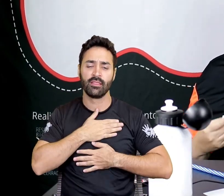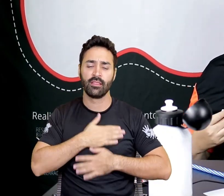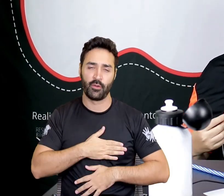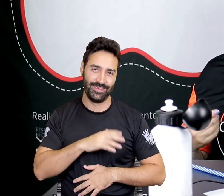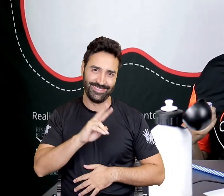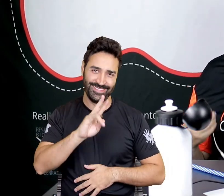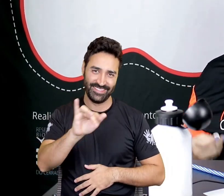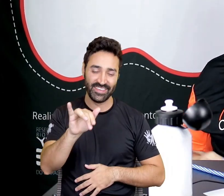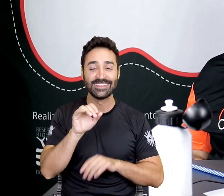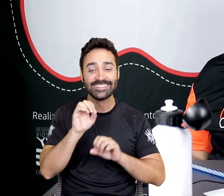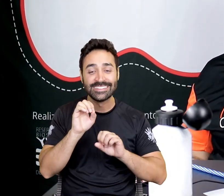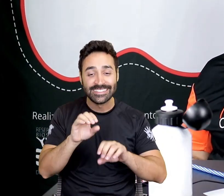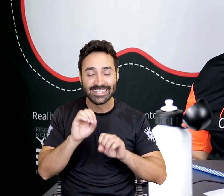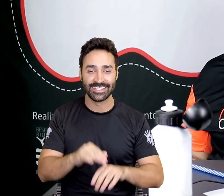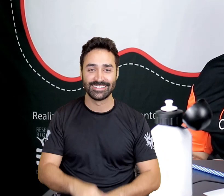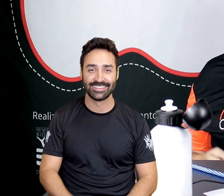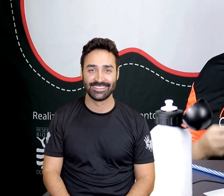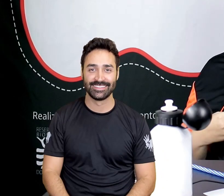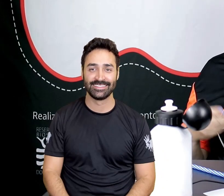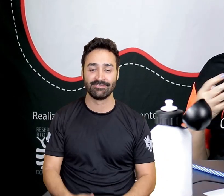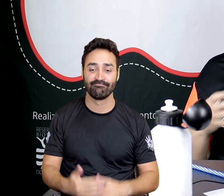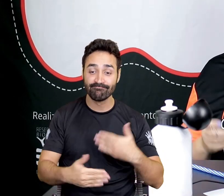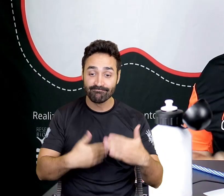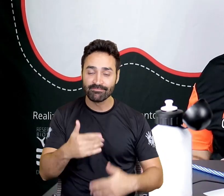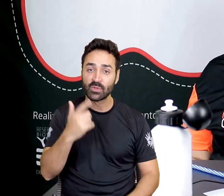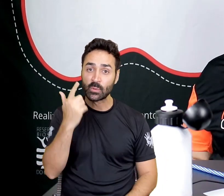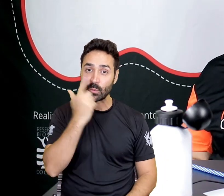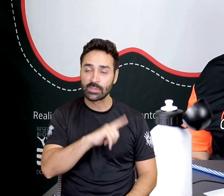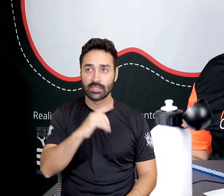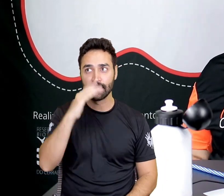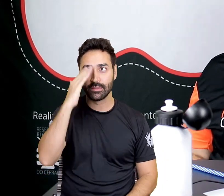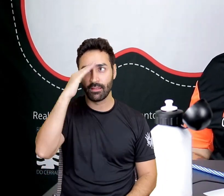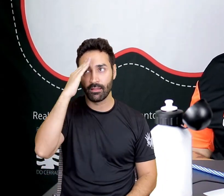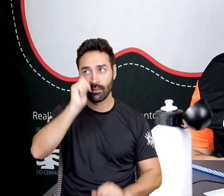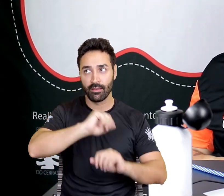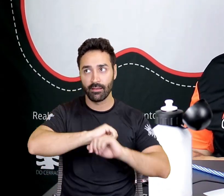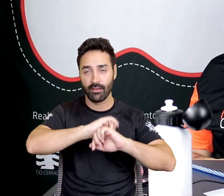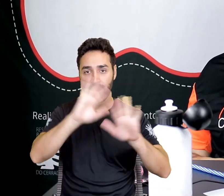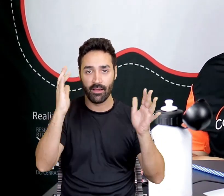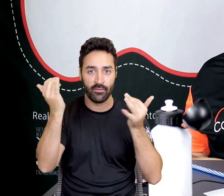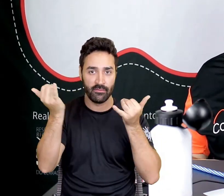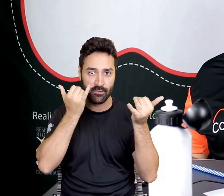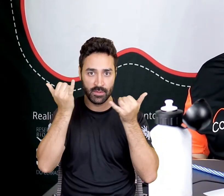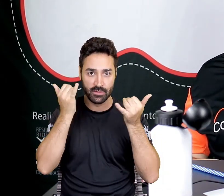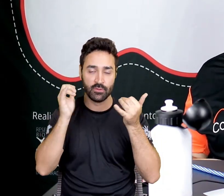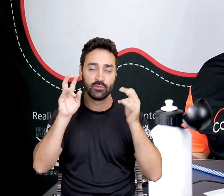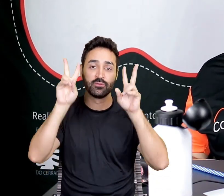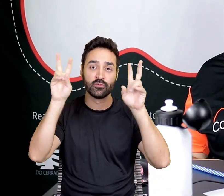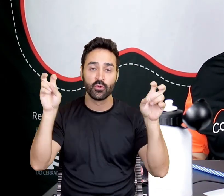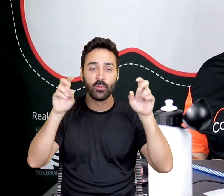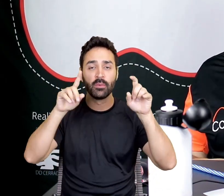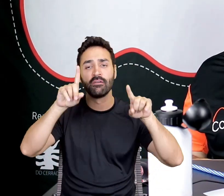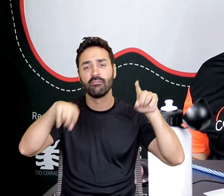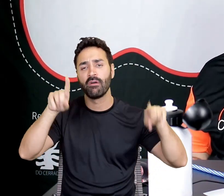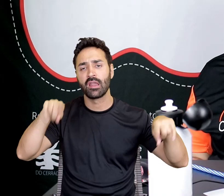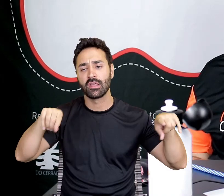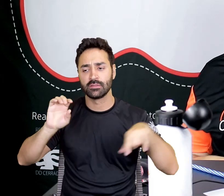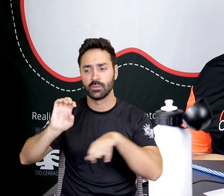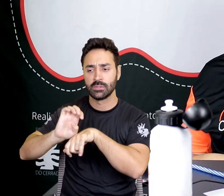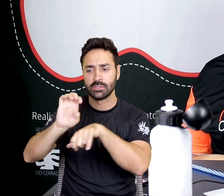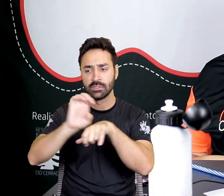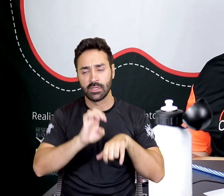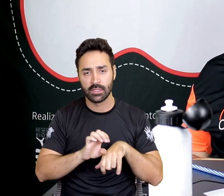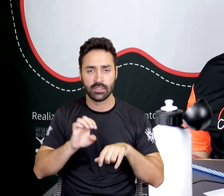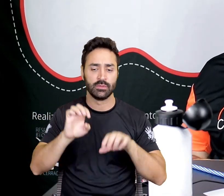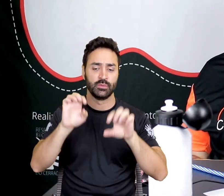gente vai seguir para conseguir ter o máximo de informação em relação ao regionalismo, a essas variações e a estrutura da